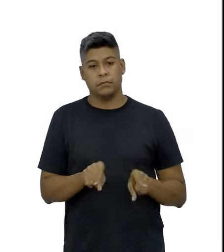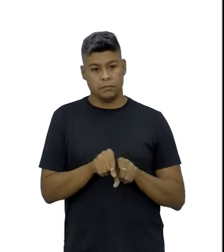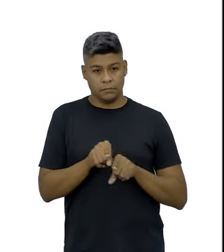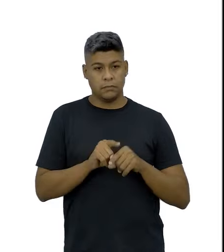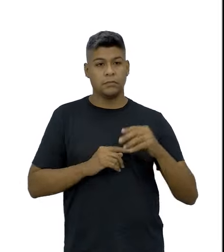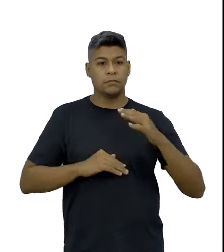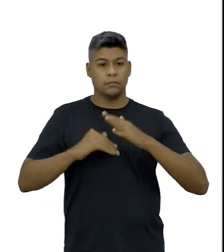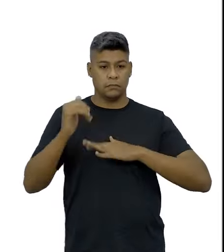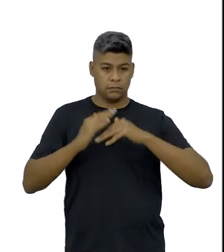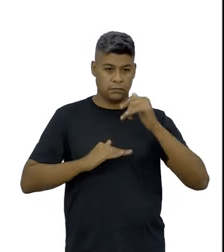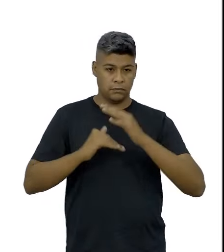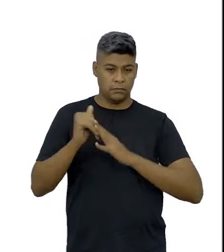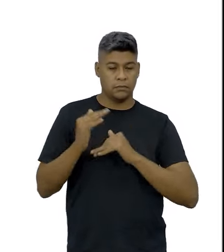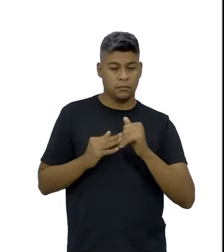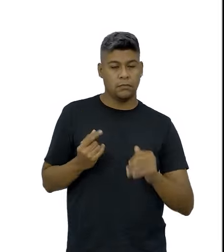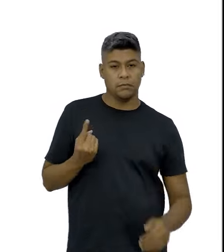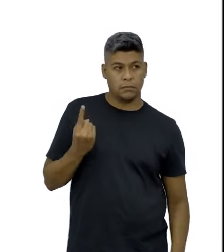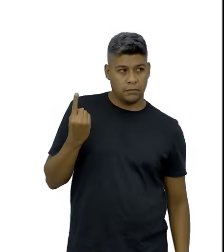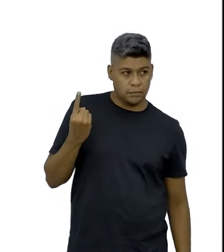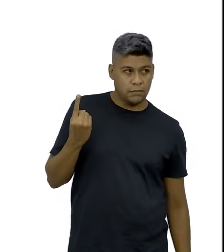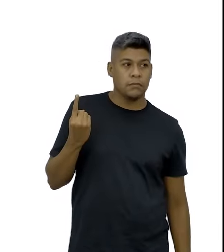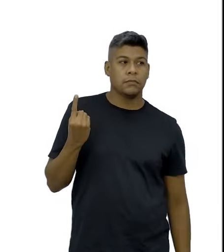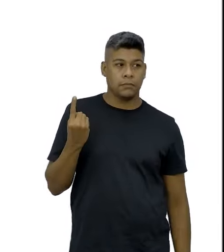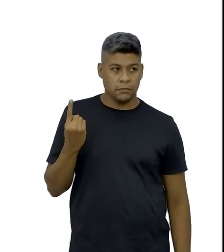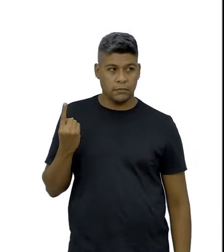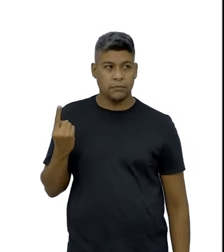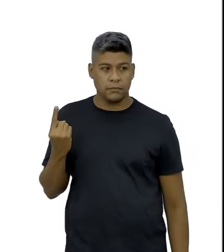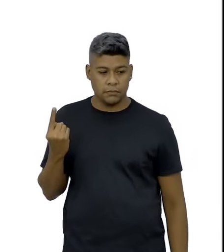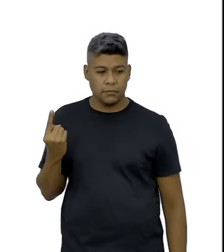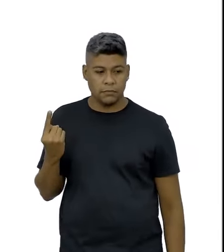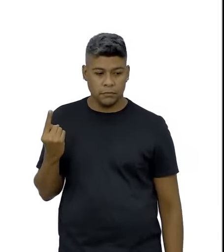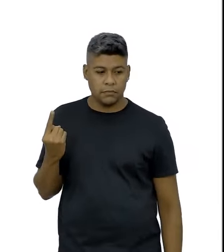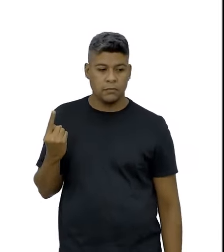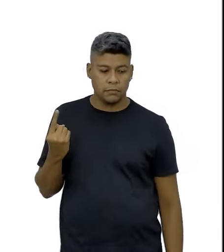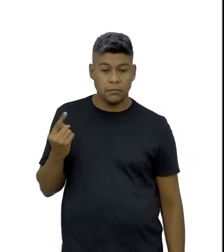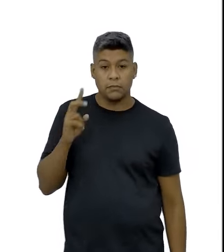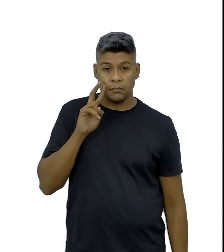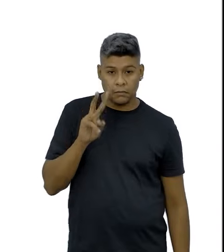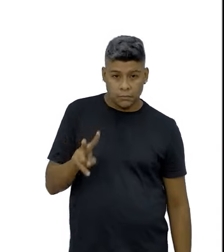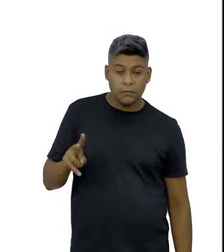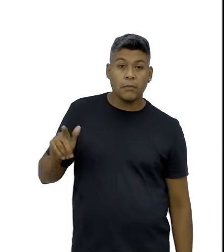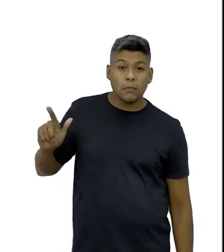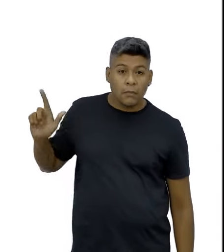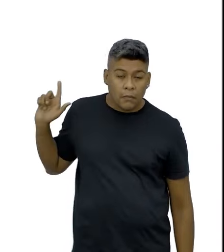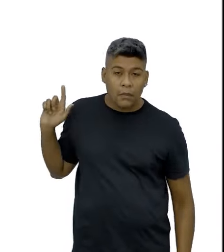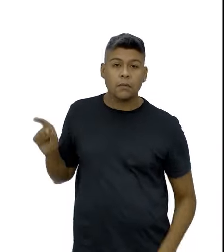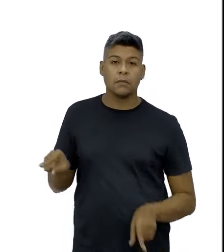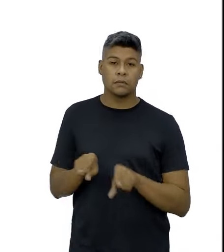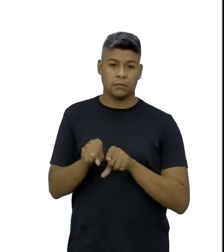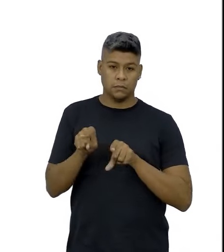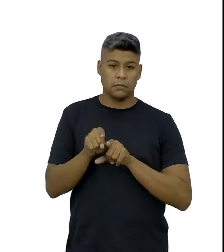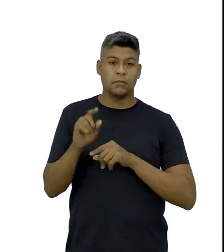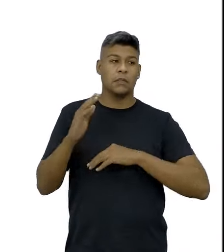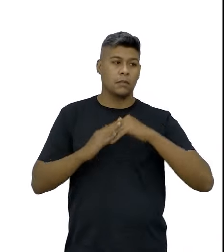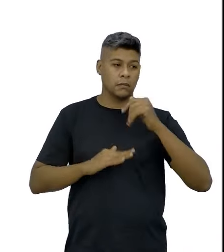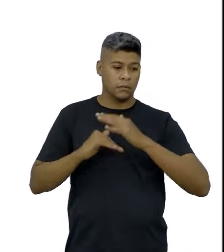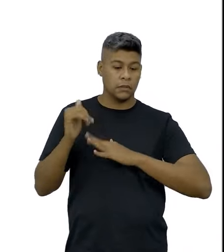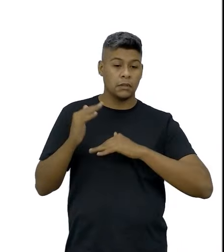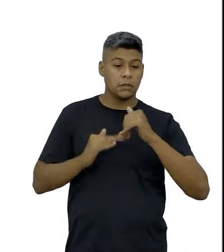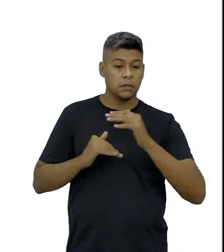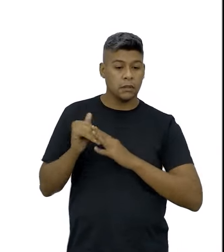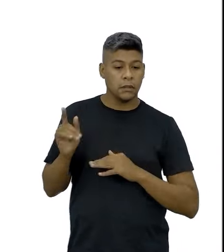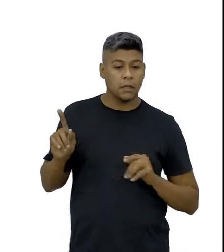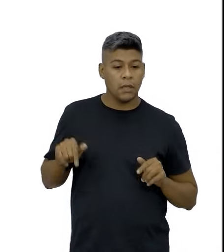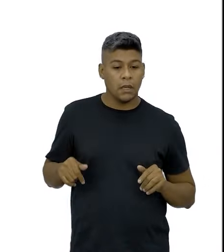habilidade do primeiro ao segundo, LP01, que vimos anteriormente, também essa habilidade, ela diz respeito a